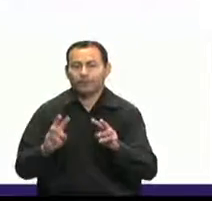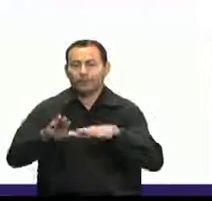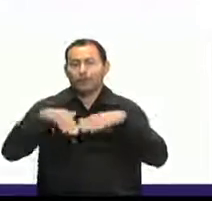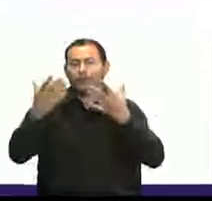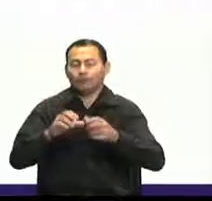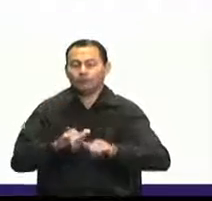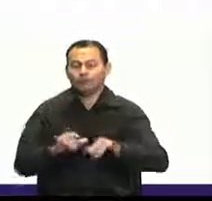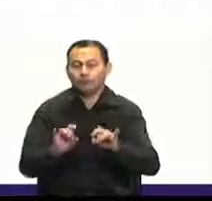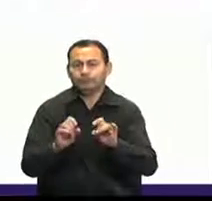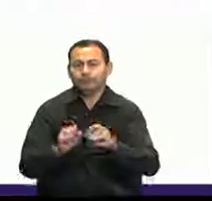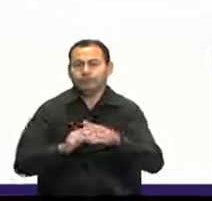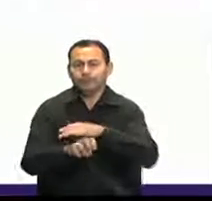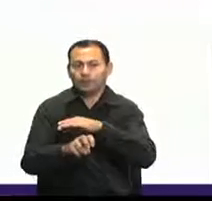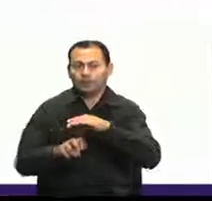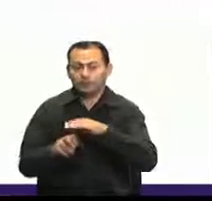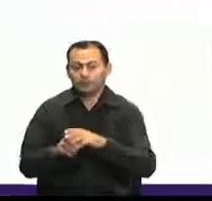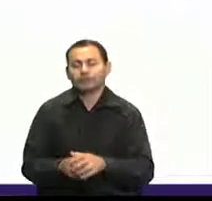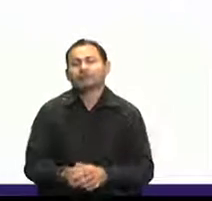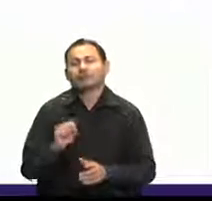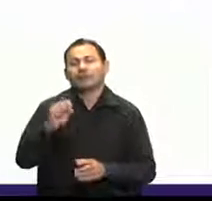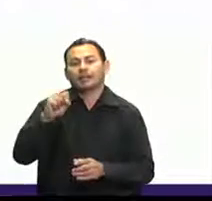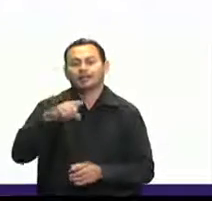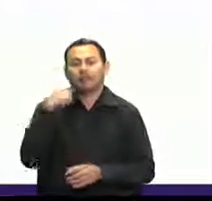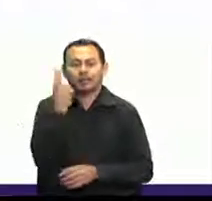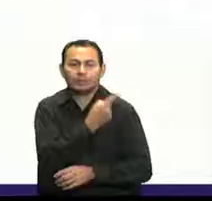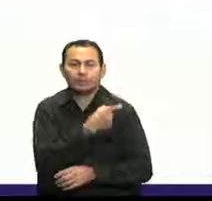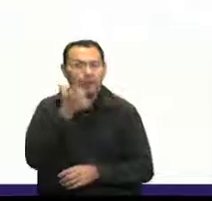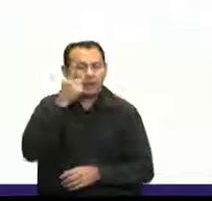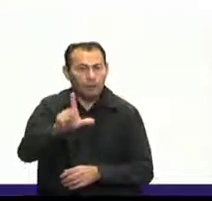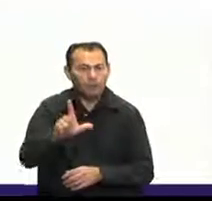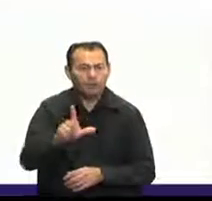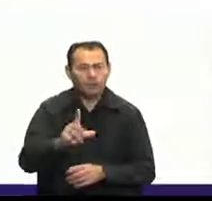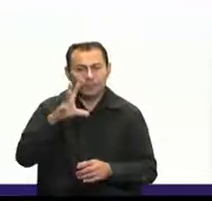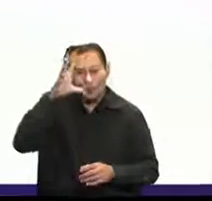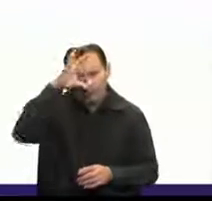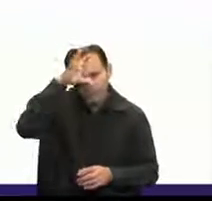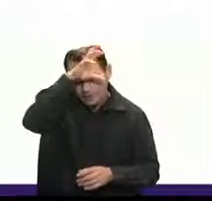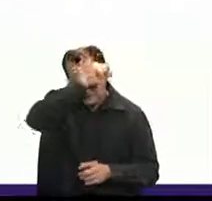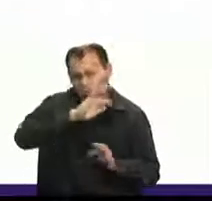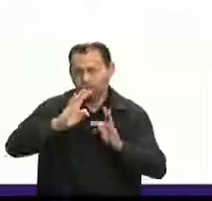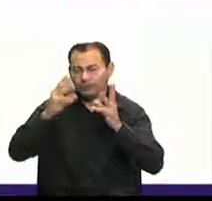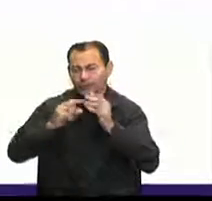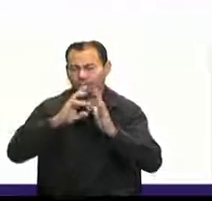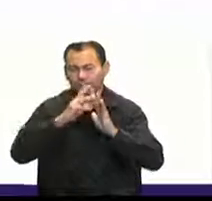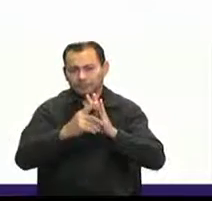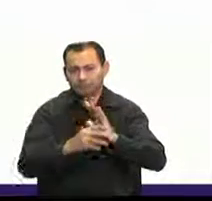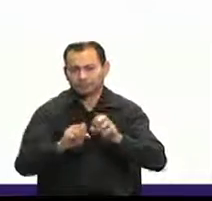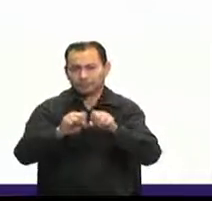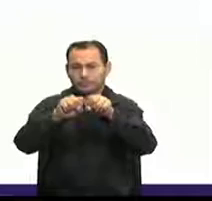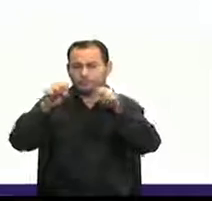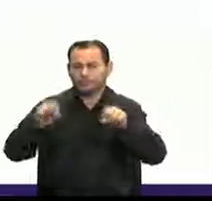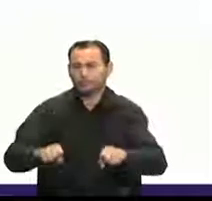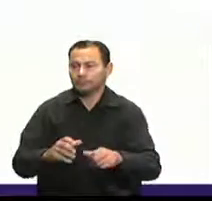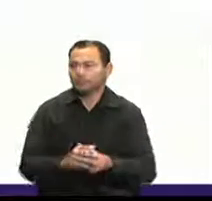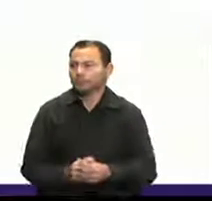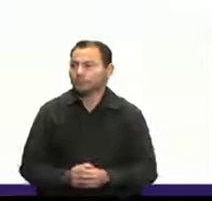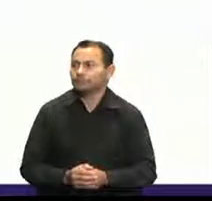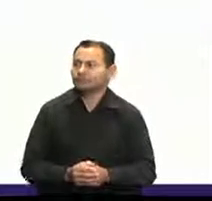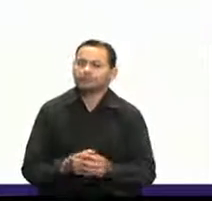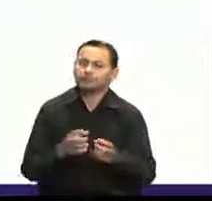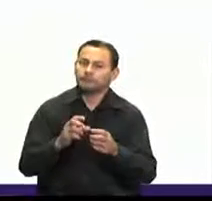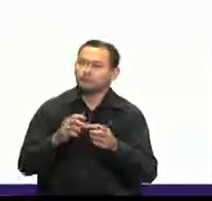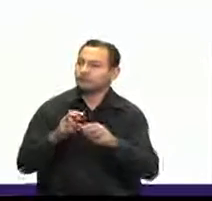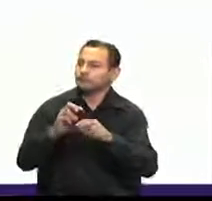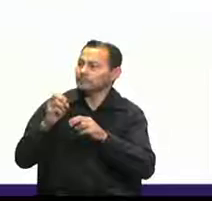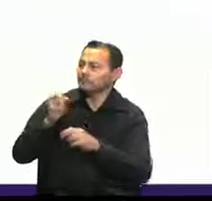quais são comercializadas ações e assim a gente consegue compreender todas as variantes de sistema também a